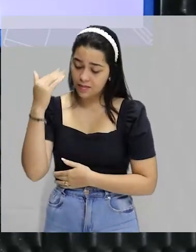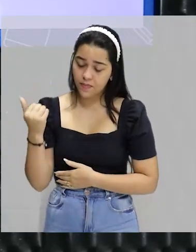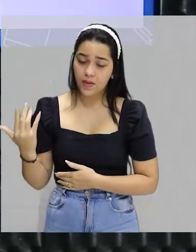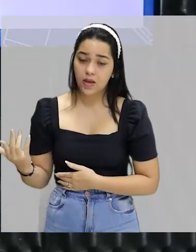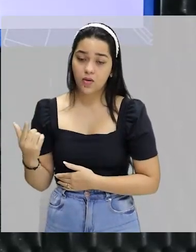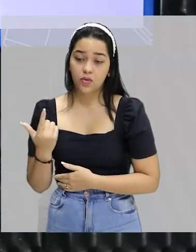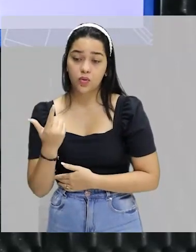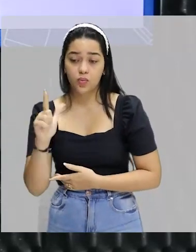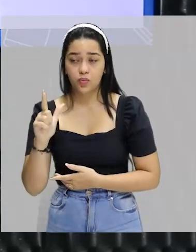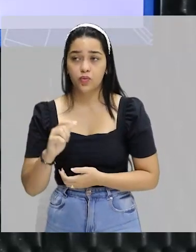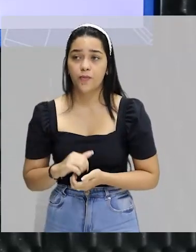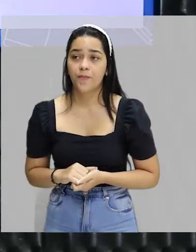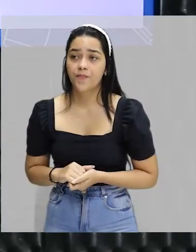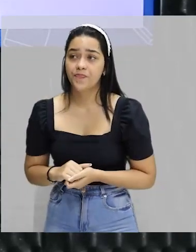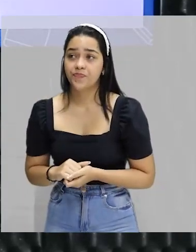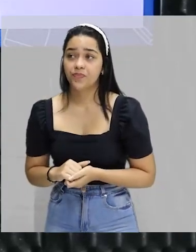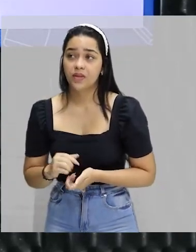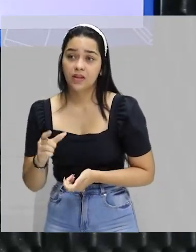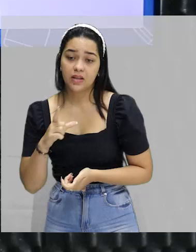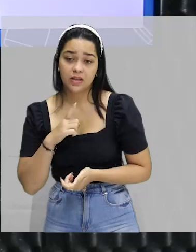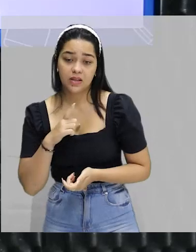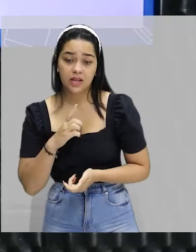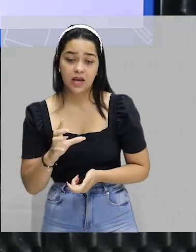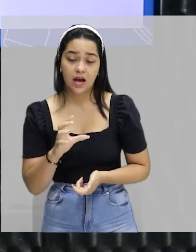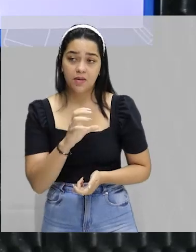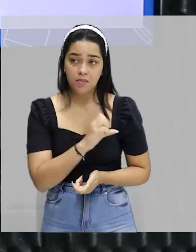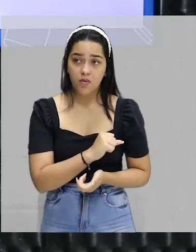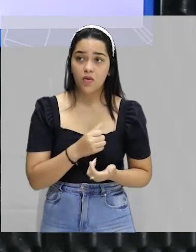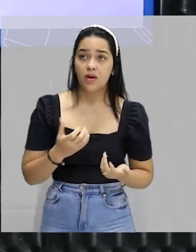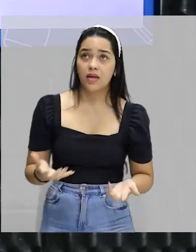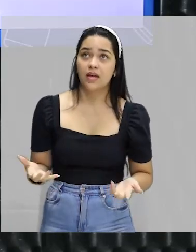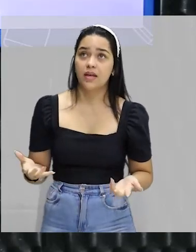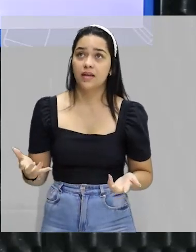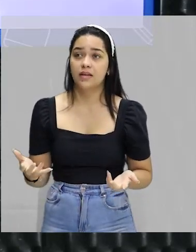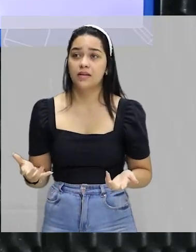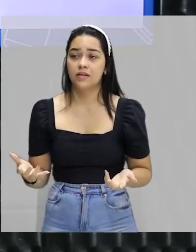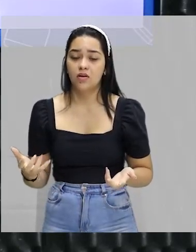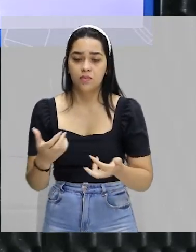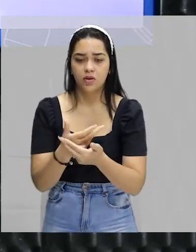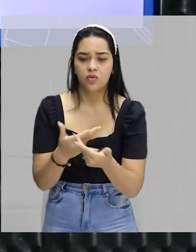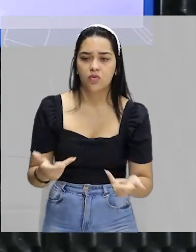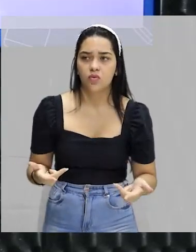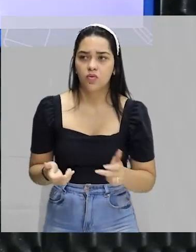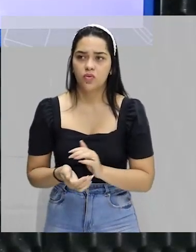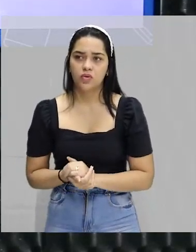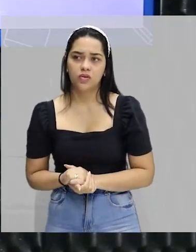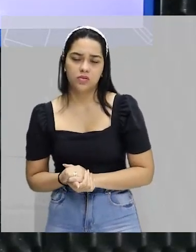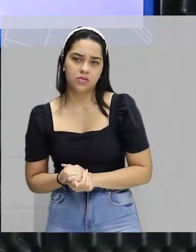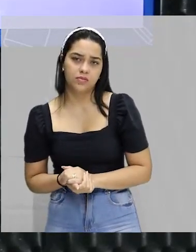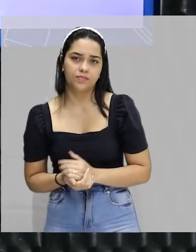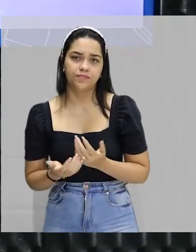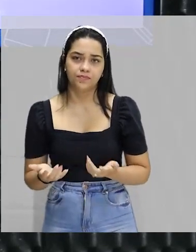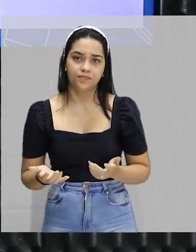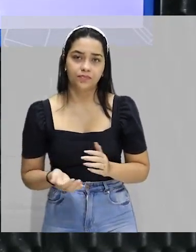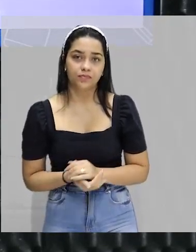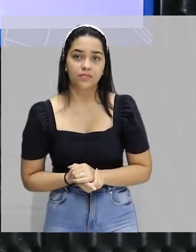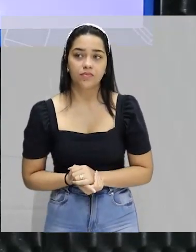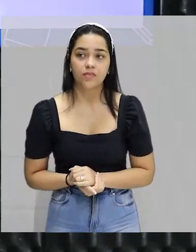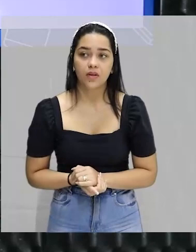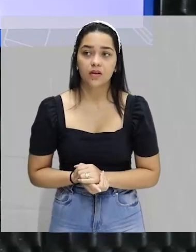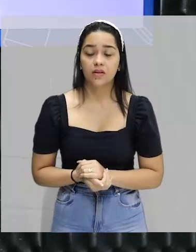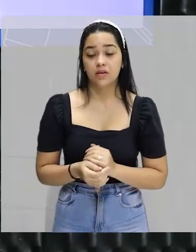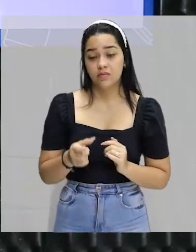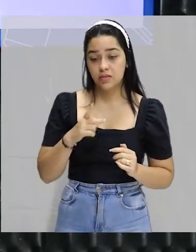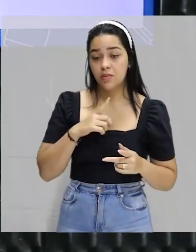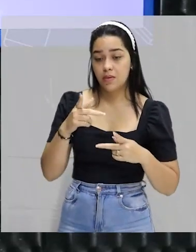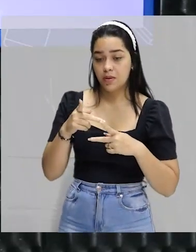um, quando é outro. Então, quem tem amor a alguma coisa, ou por alguma coisa. Então, cabe